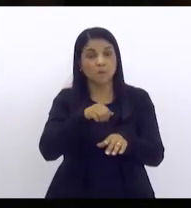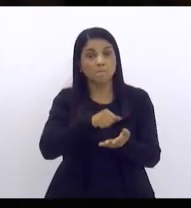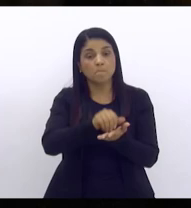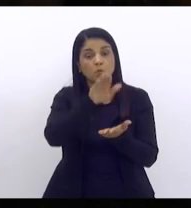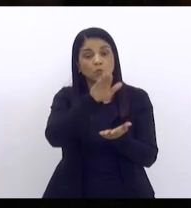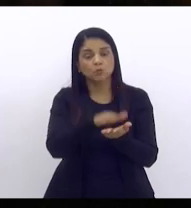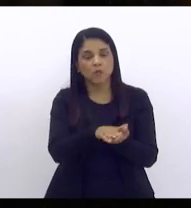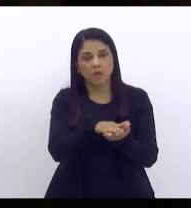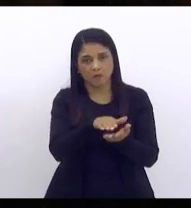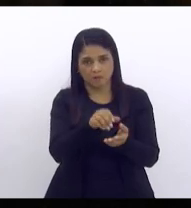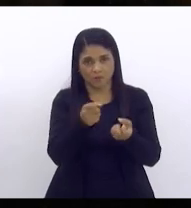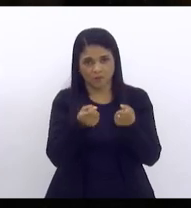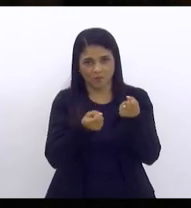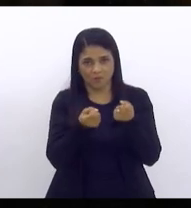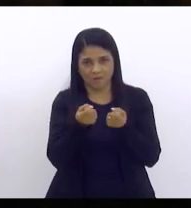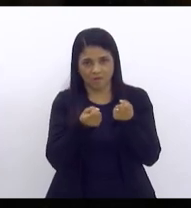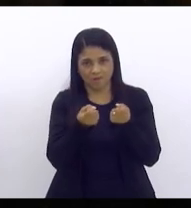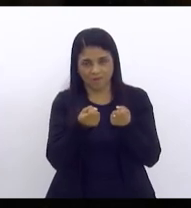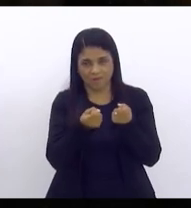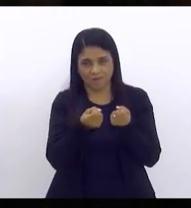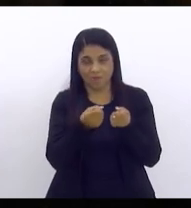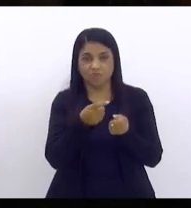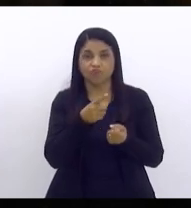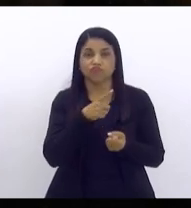o veículo